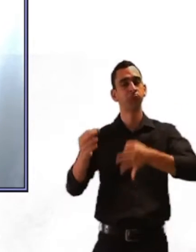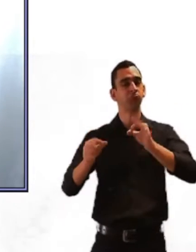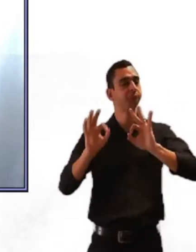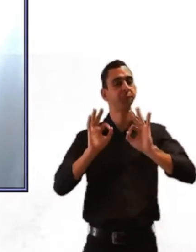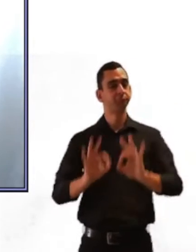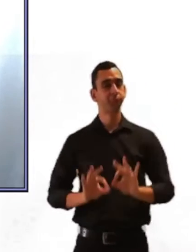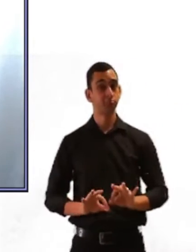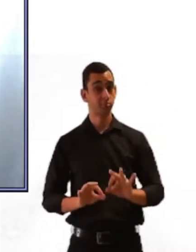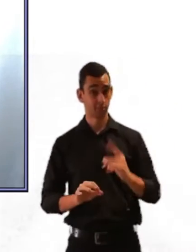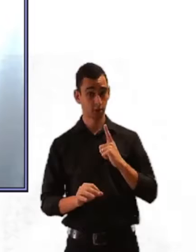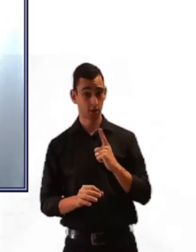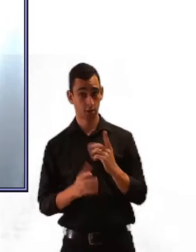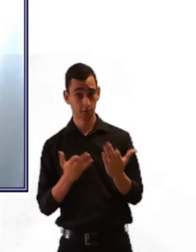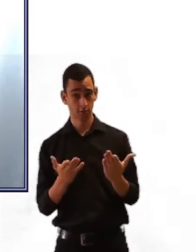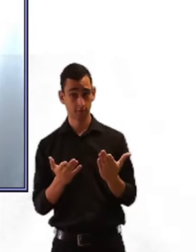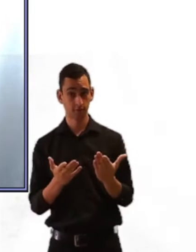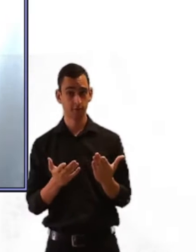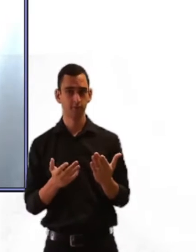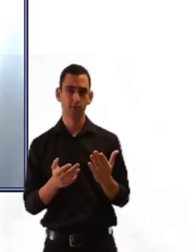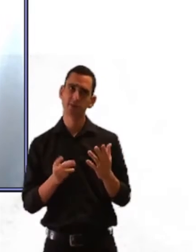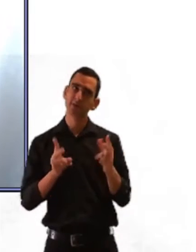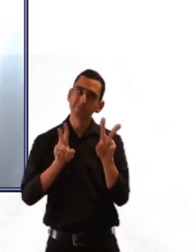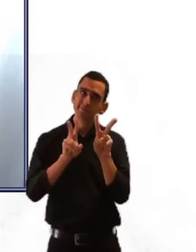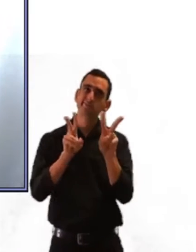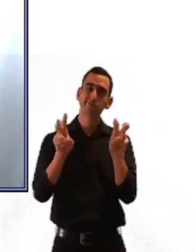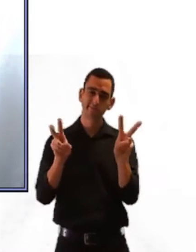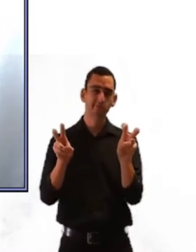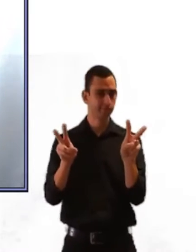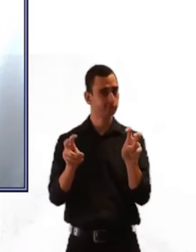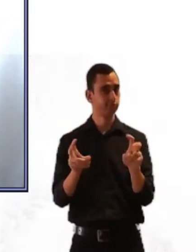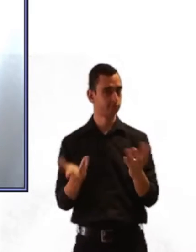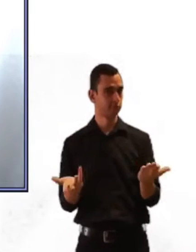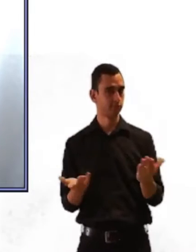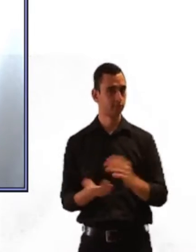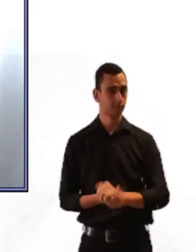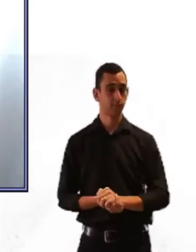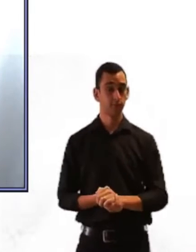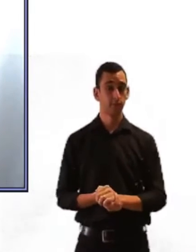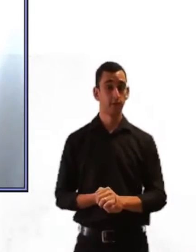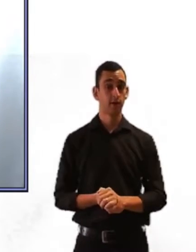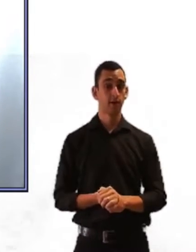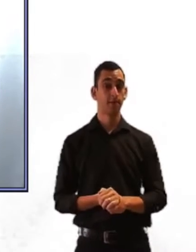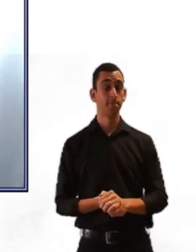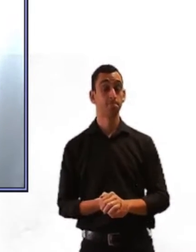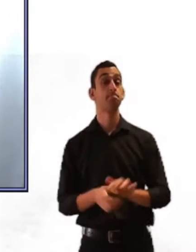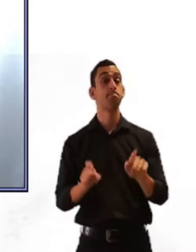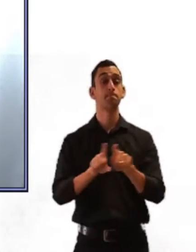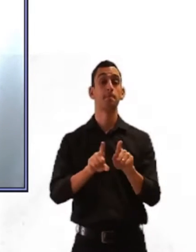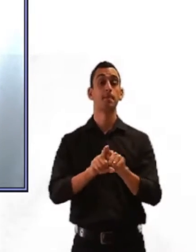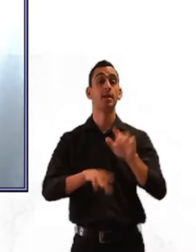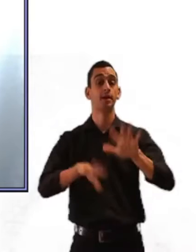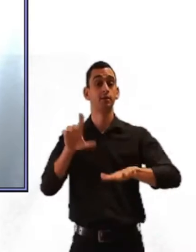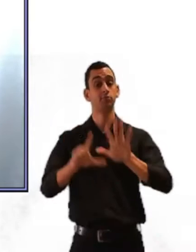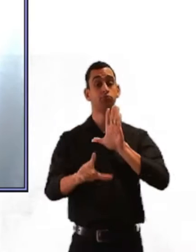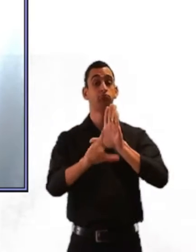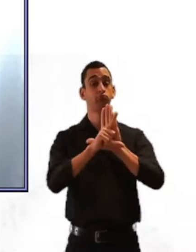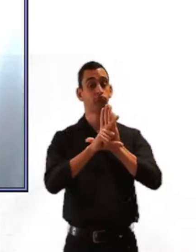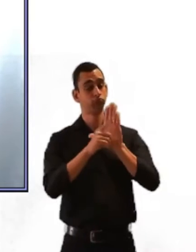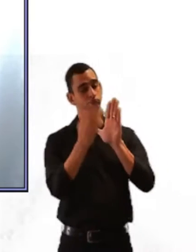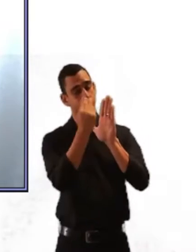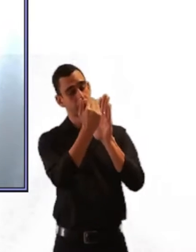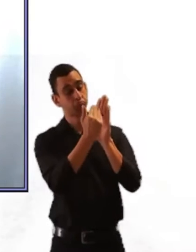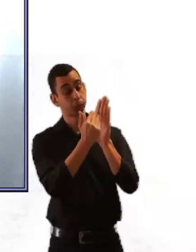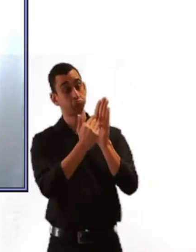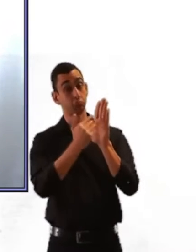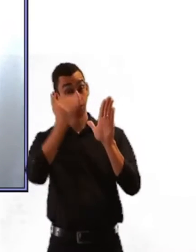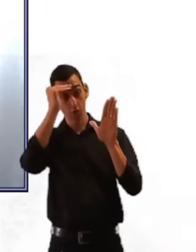fáceis tem que sendo colocado entre aspas mesmo. Seriam aqueles casos em que uma mera aplicação da lei resolveria o problema.